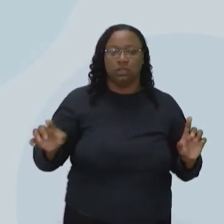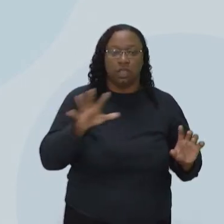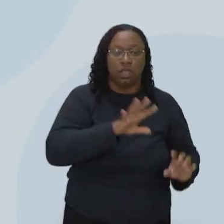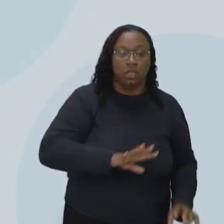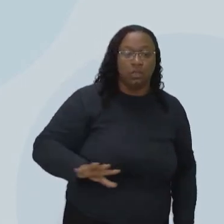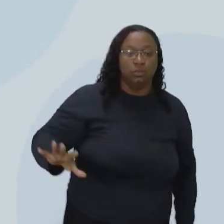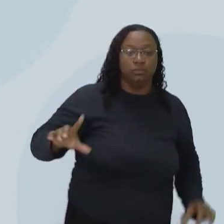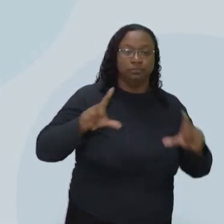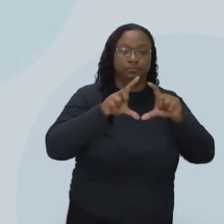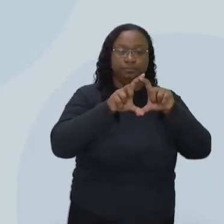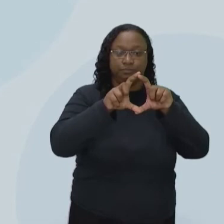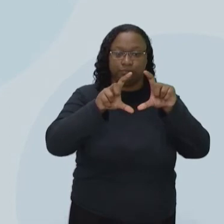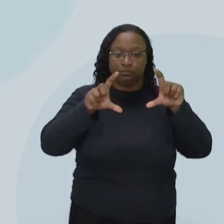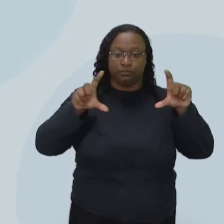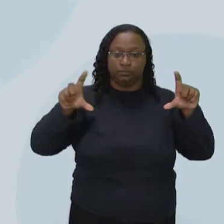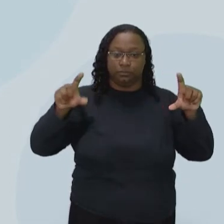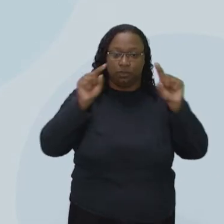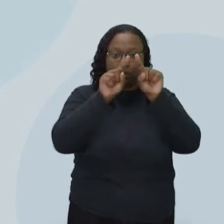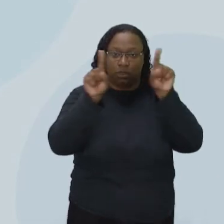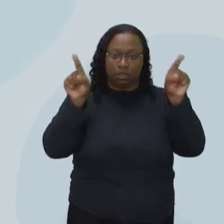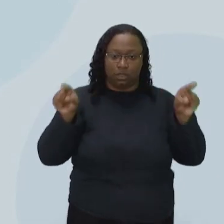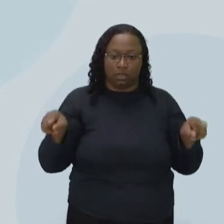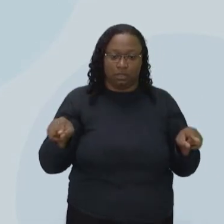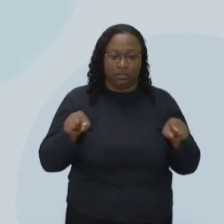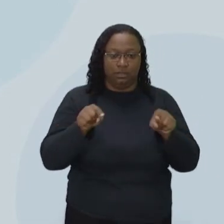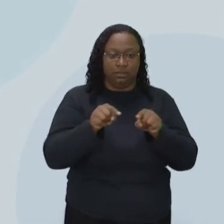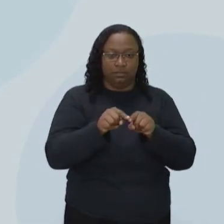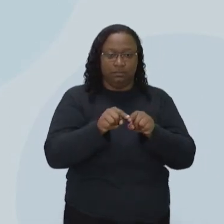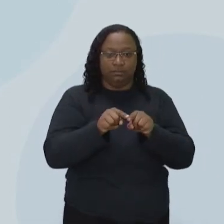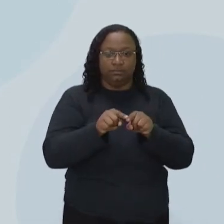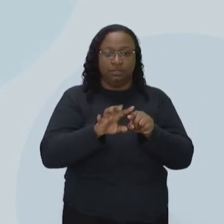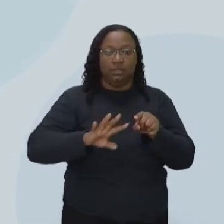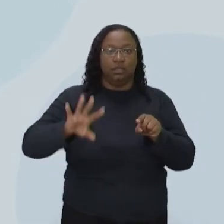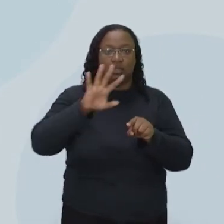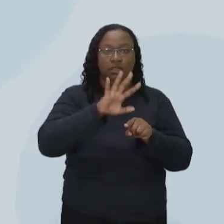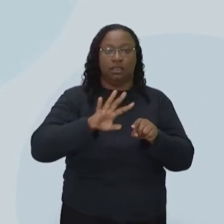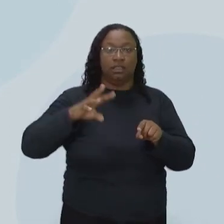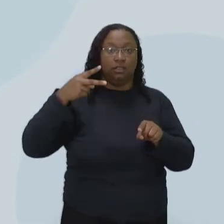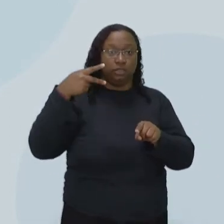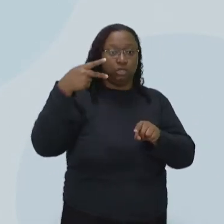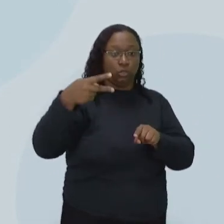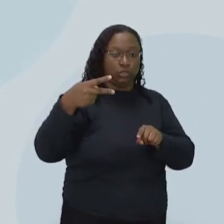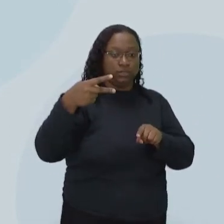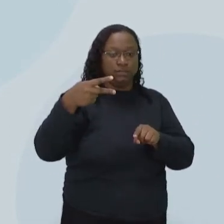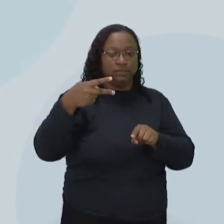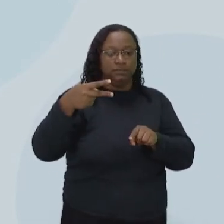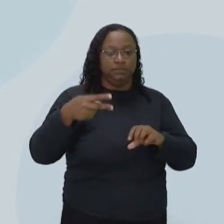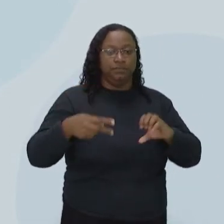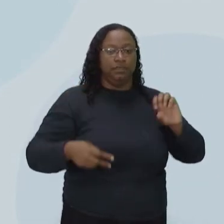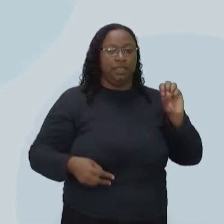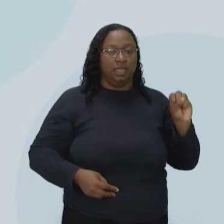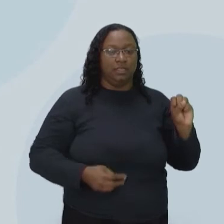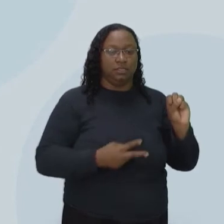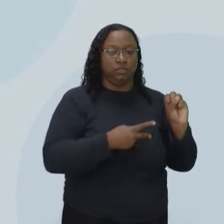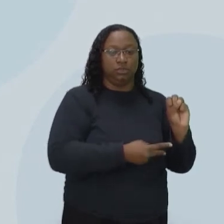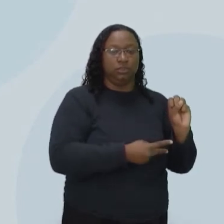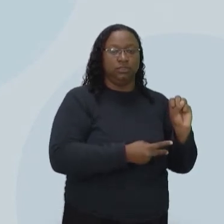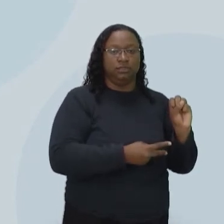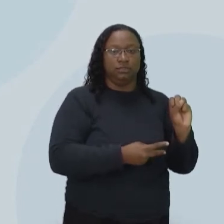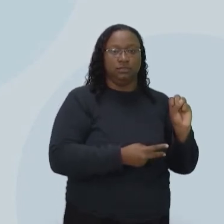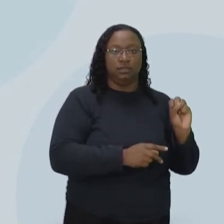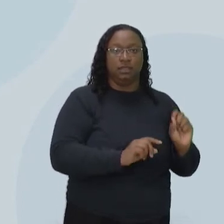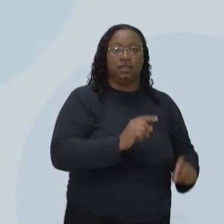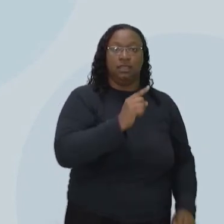aqui. Rapidão, ó. A área desse retângulo aí, que eu vou chamar de área 2, É só fazer 10 a menos 1